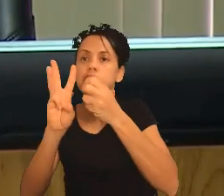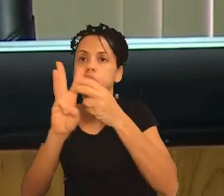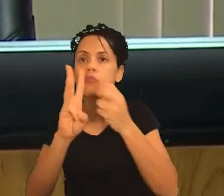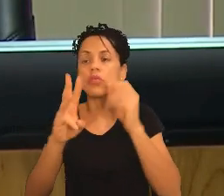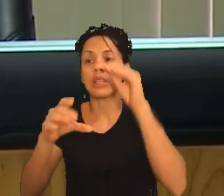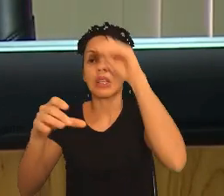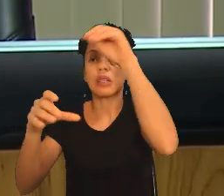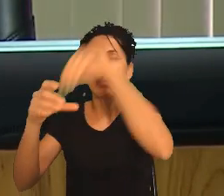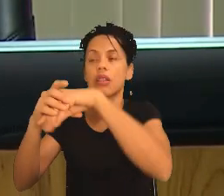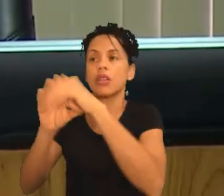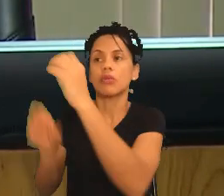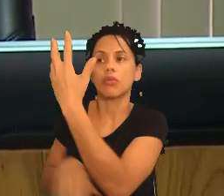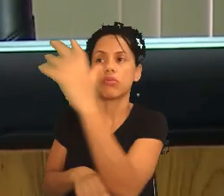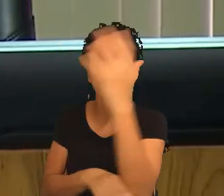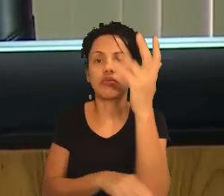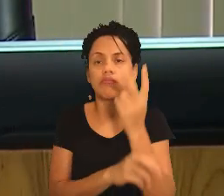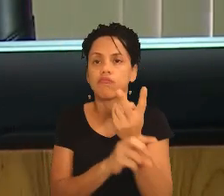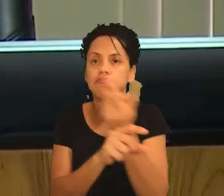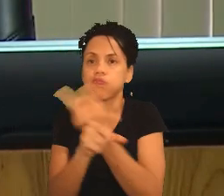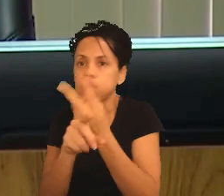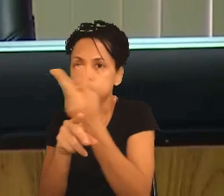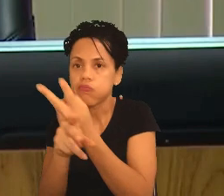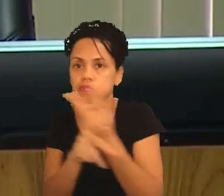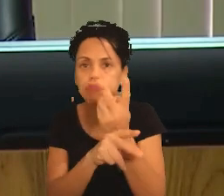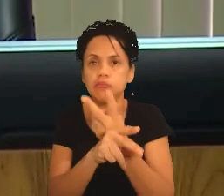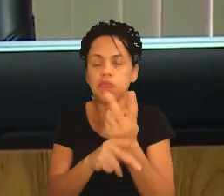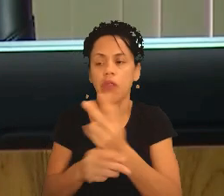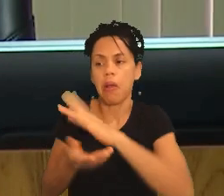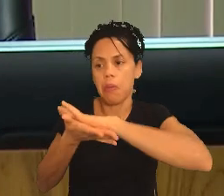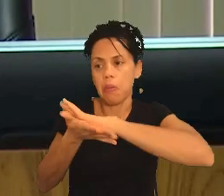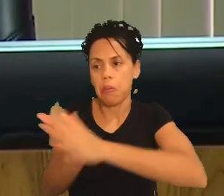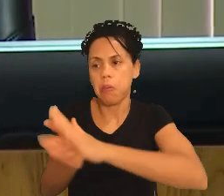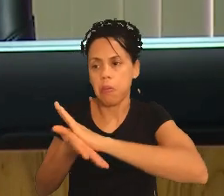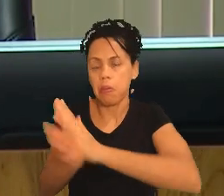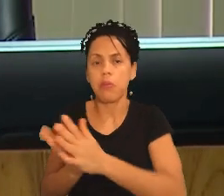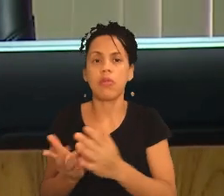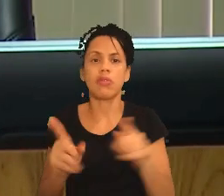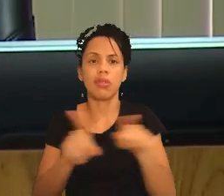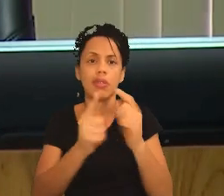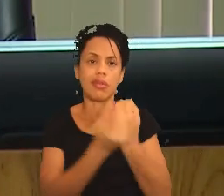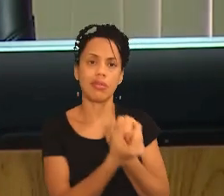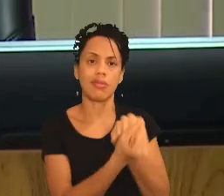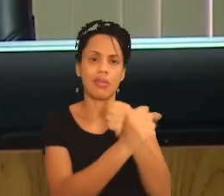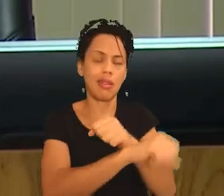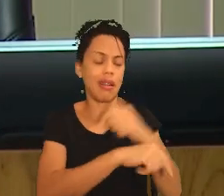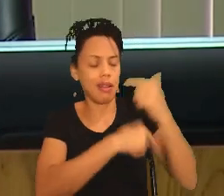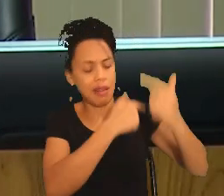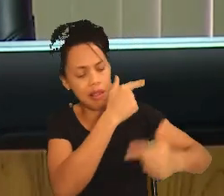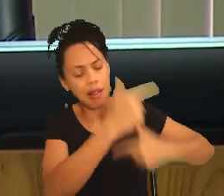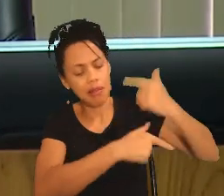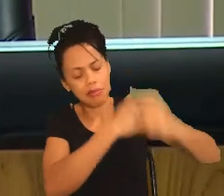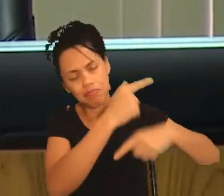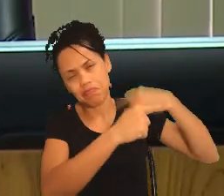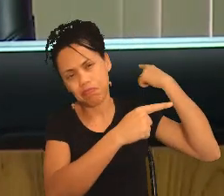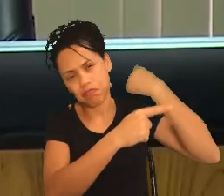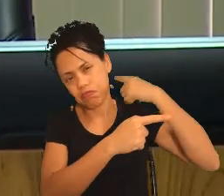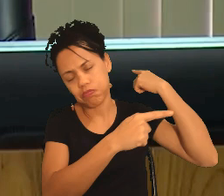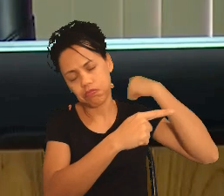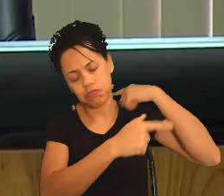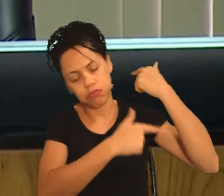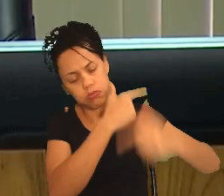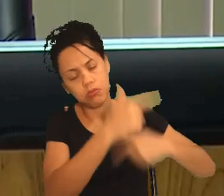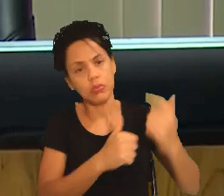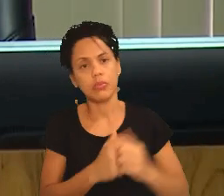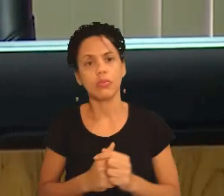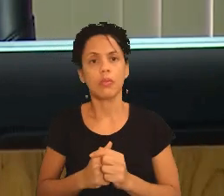falaram aí, presídio Krenak, ali existiam cães, né, de treinamento para poder procurar o meu povo dentro das